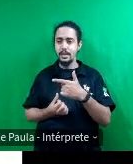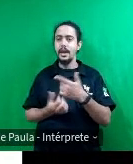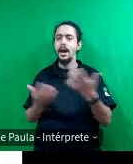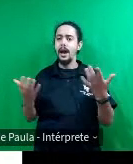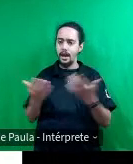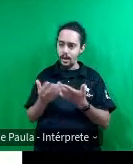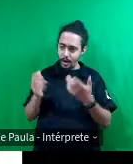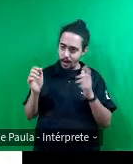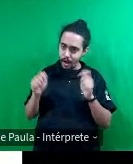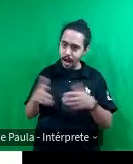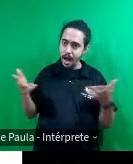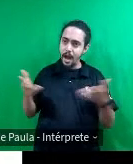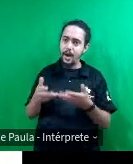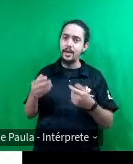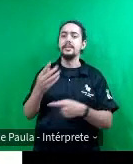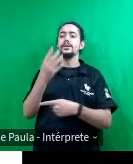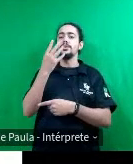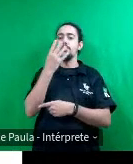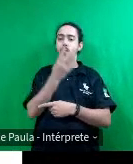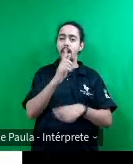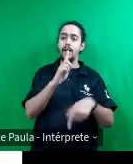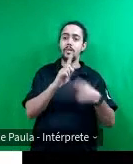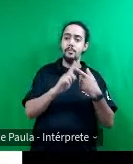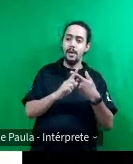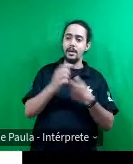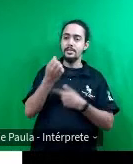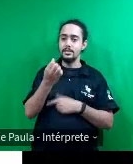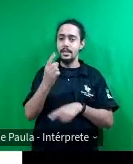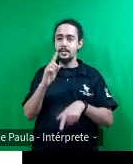matemática não pode errar, não é isso? Então, olha só.